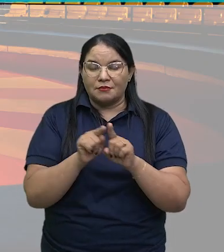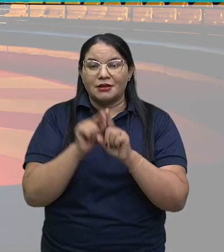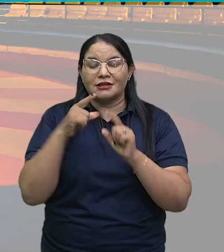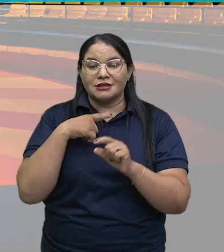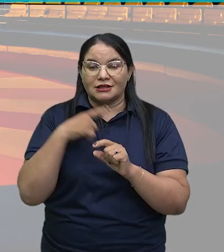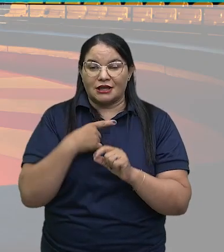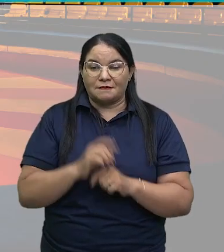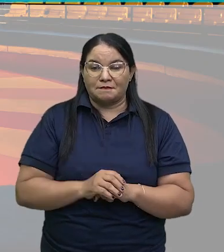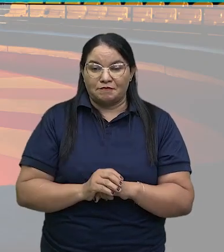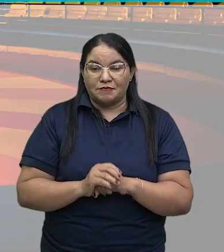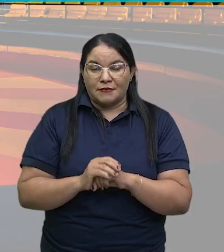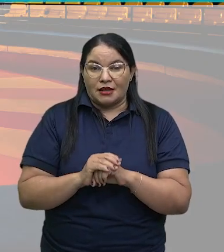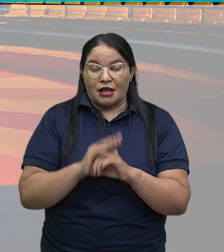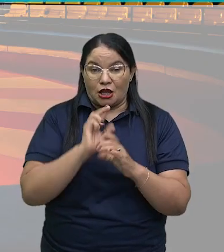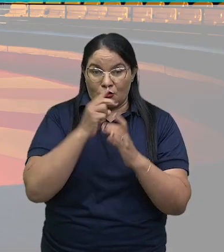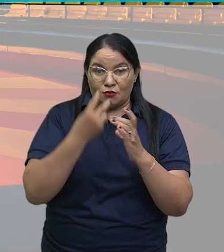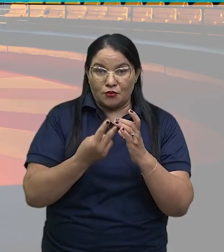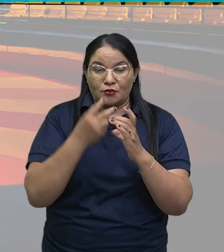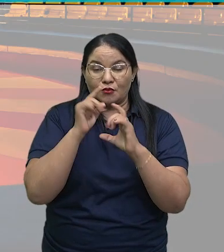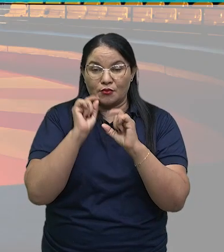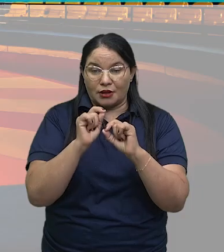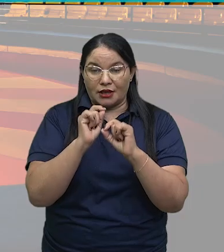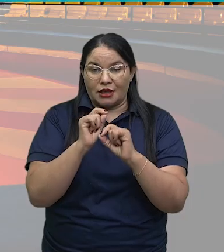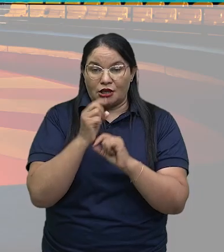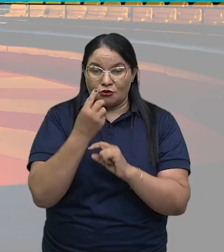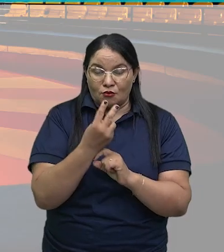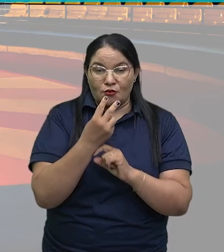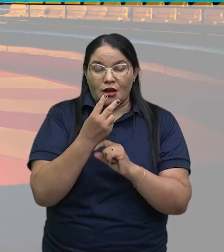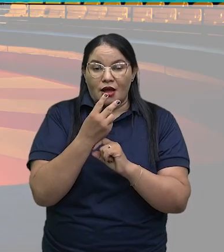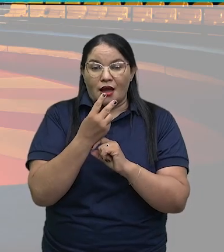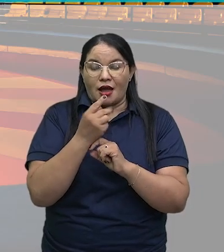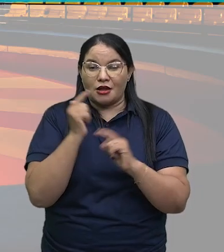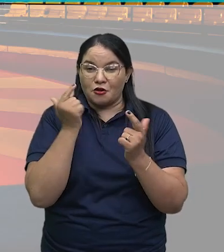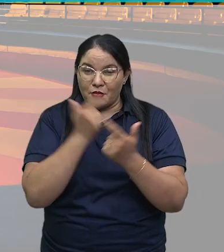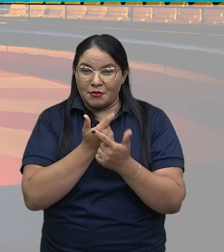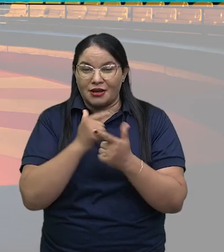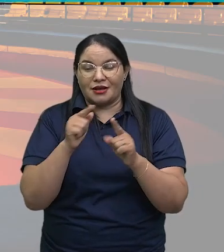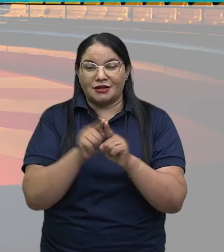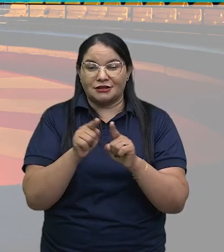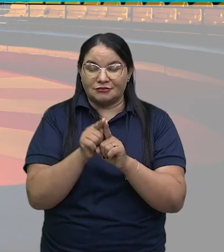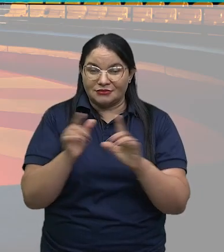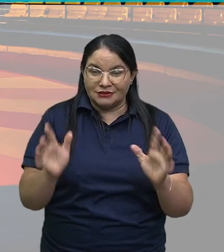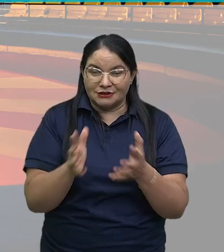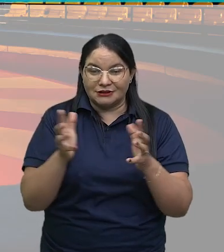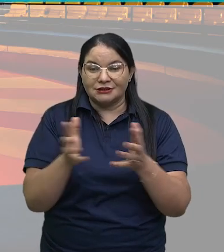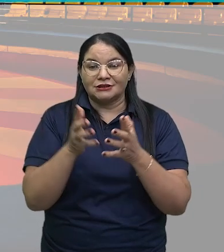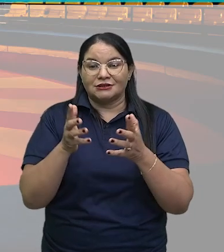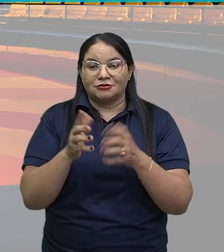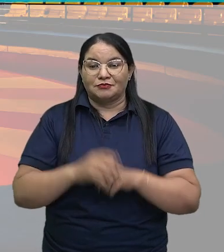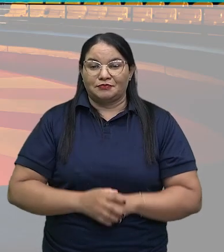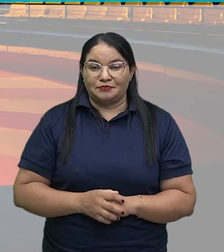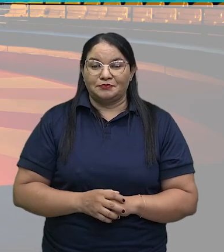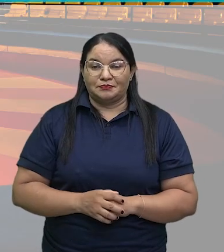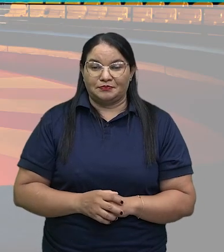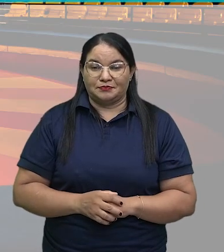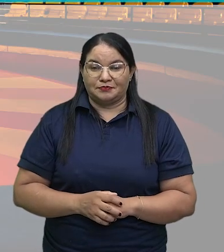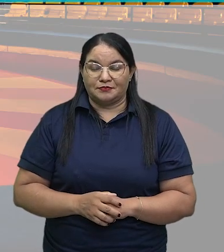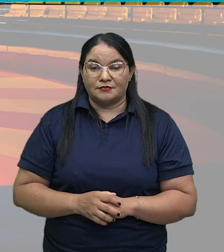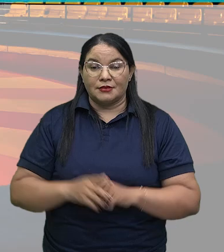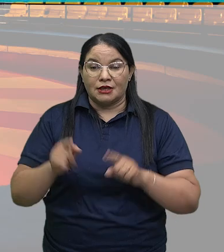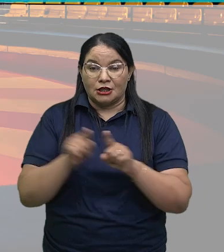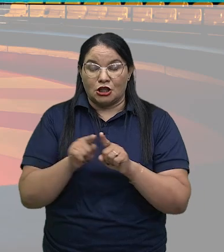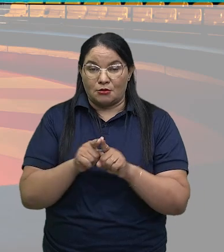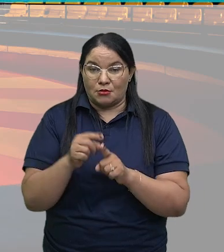a dualidade da comédia e da tragédia, do riso forçado e da dor oculta.